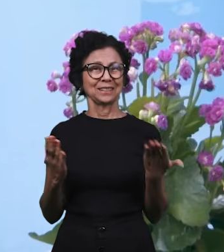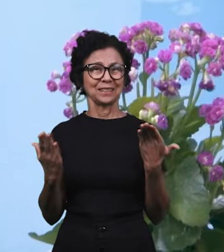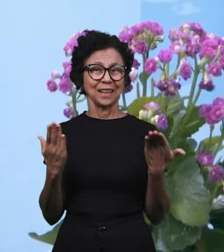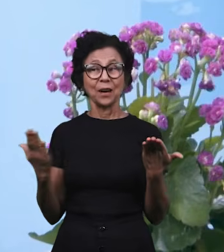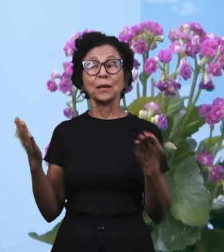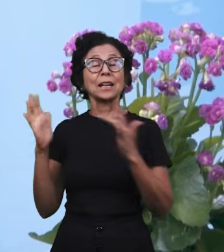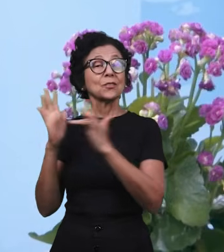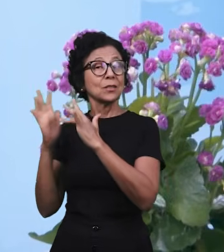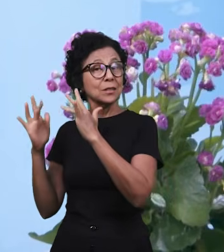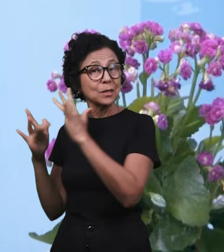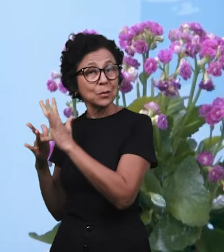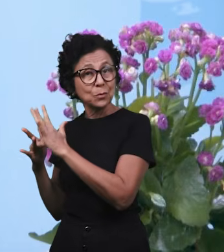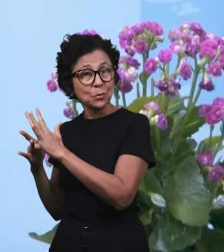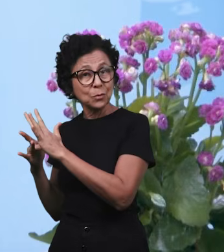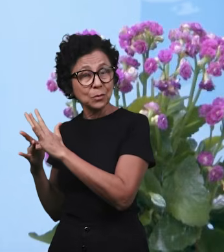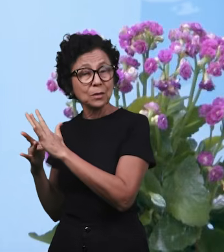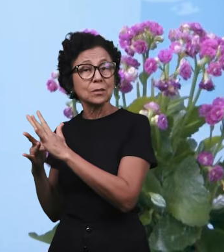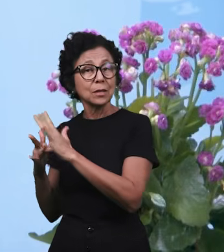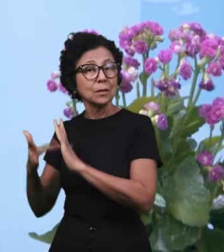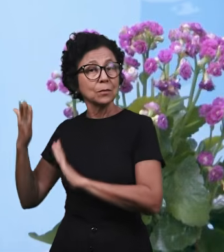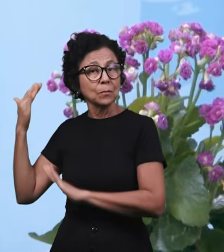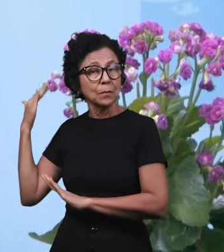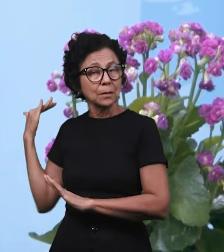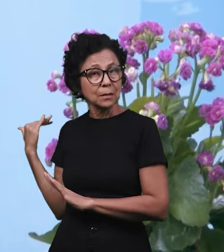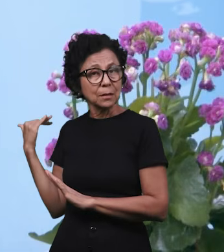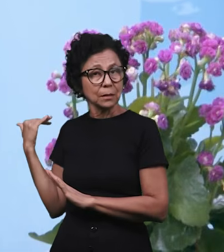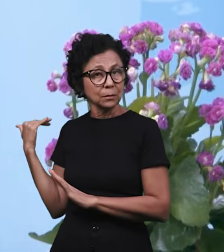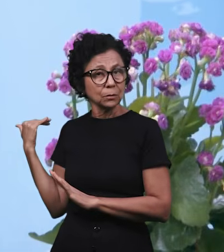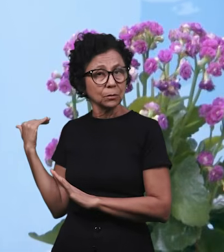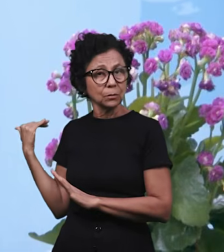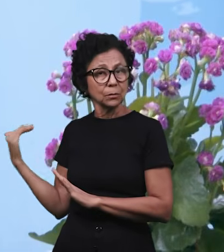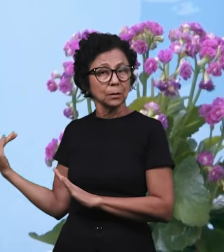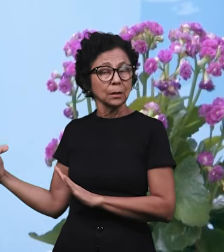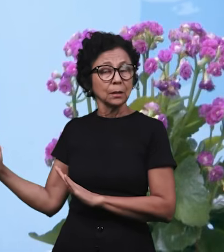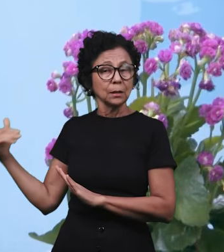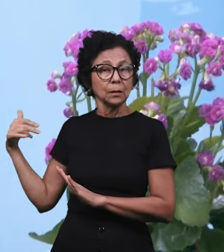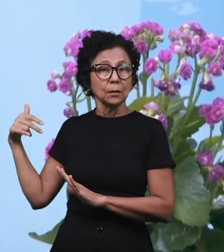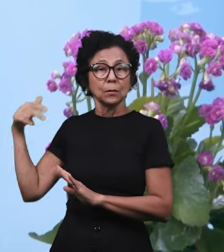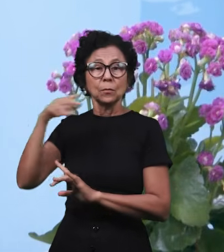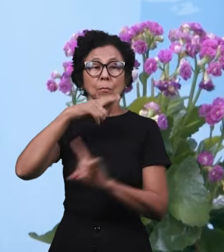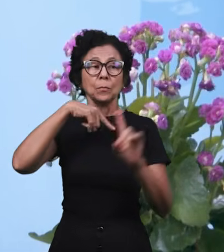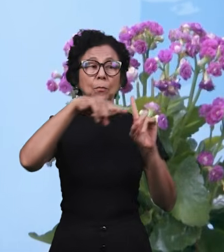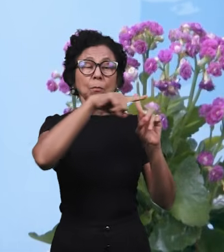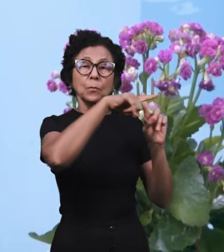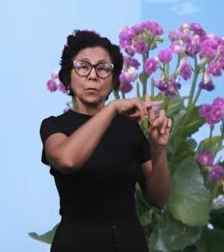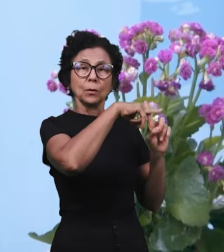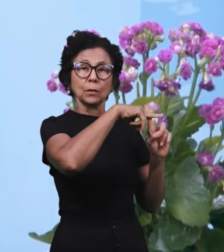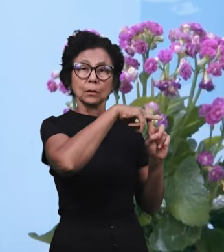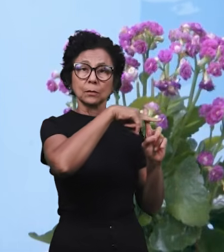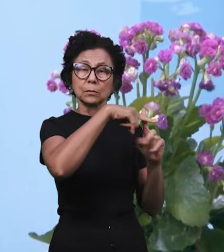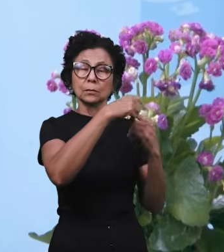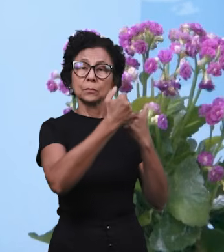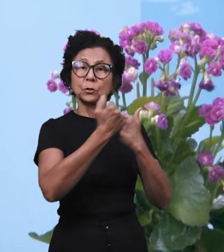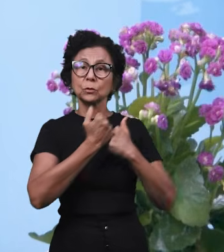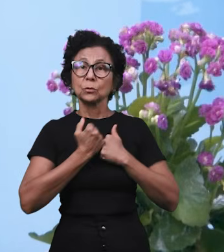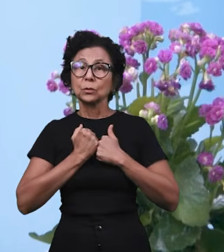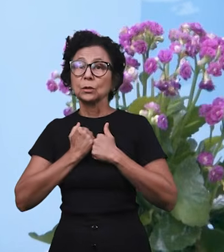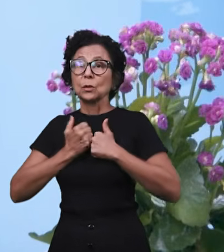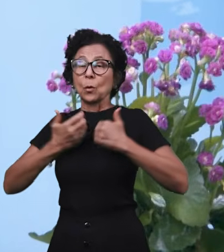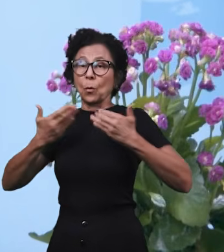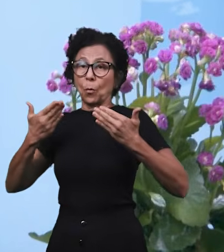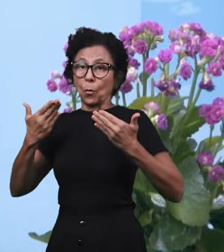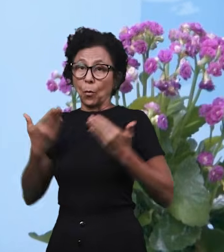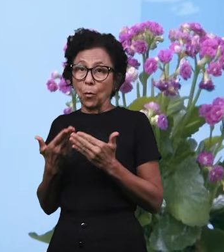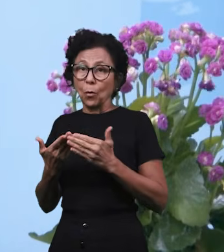veio, nos deu acesso ao Pai quando Ele morreu na cruz. Então, essa fonte é o acesso que